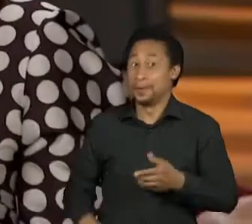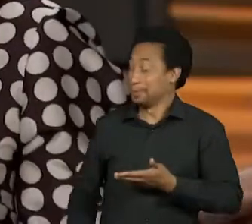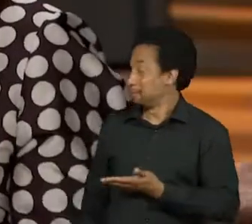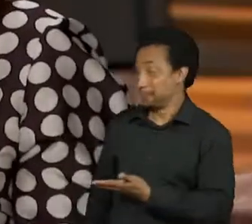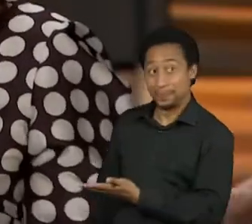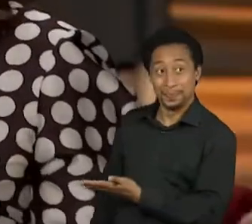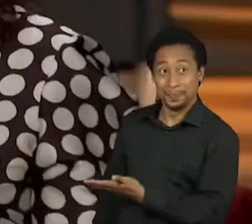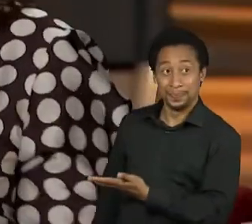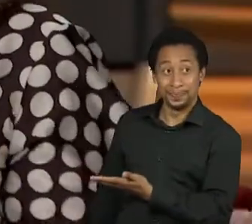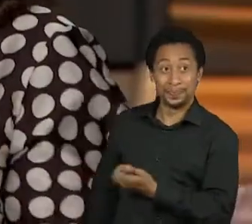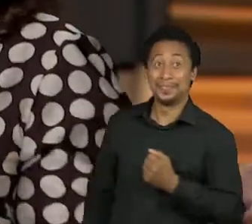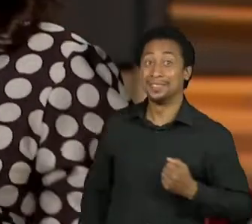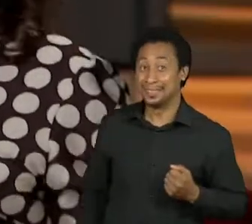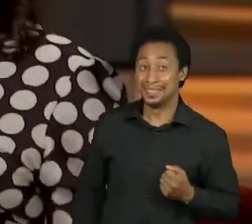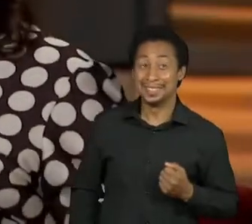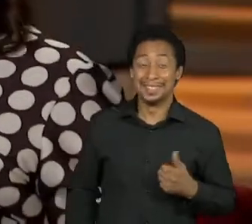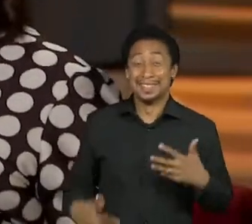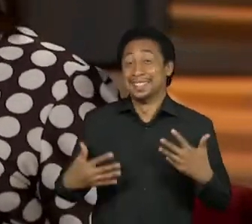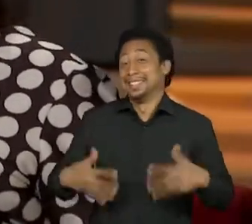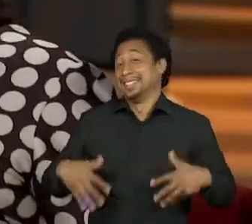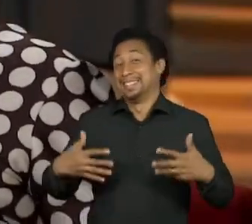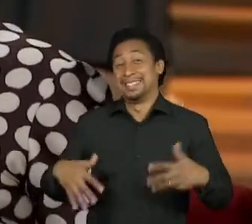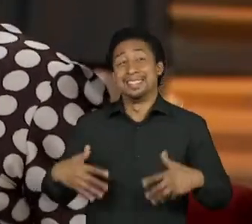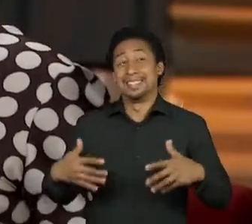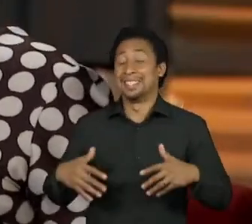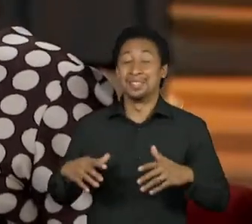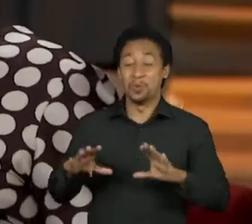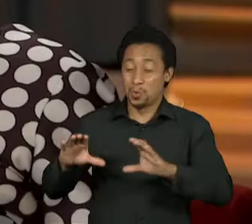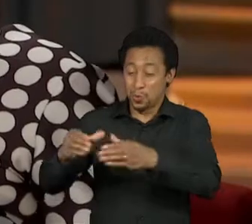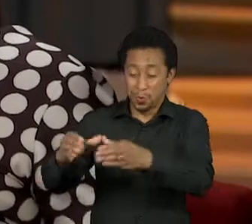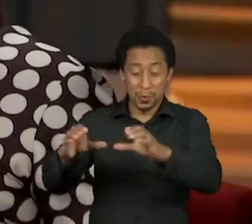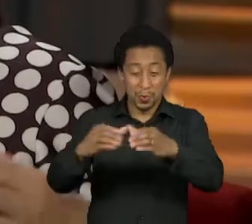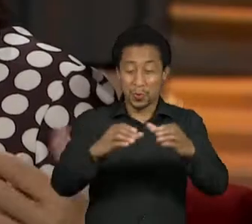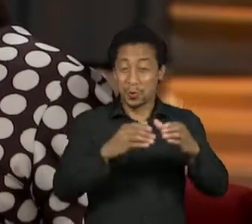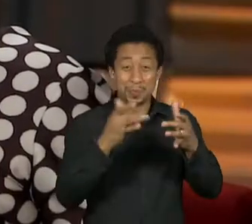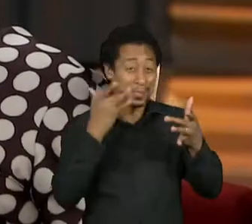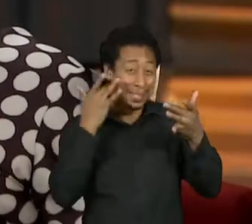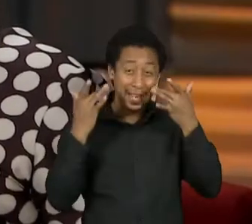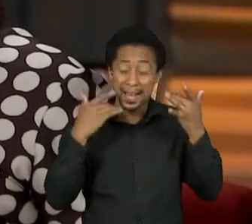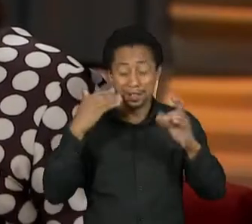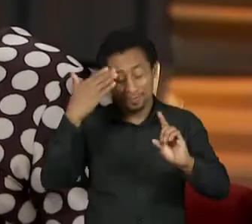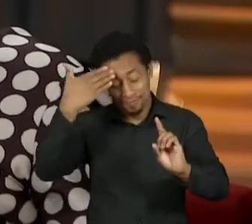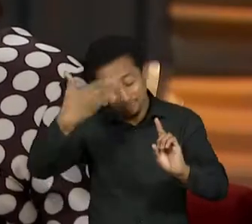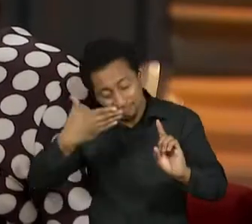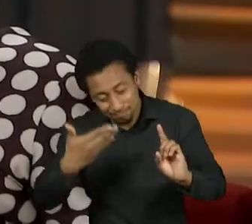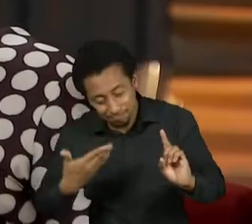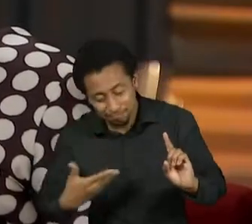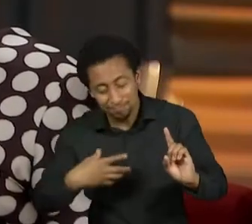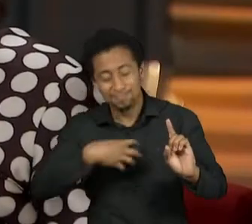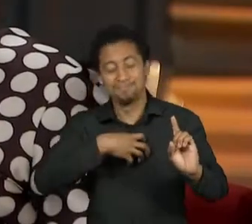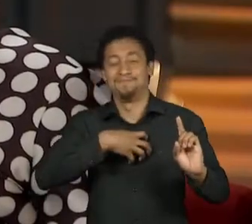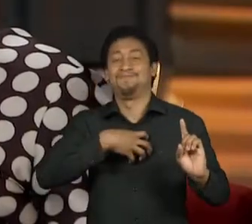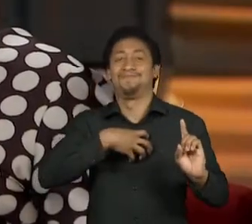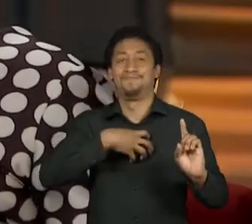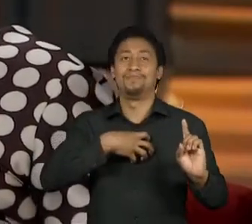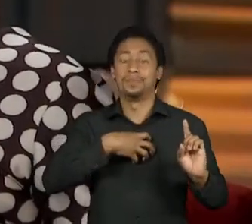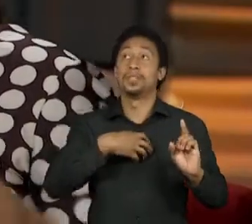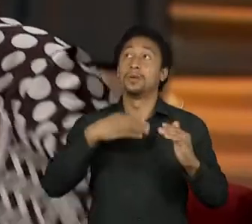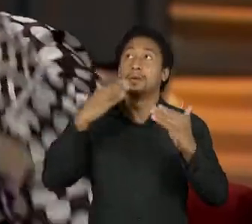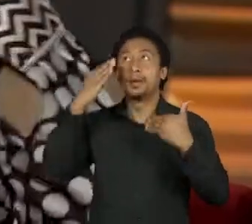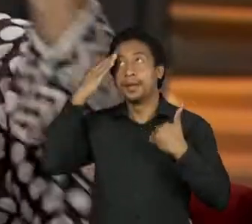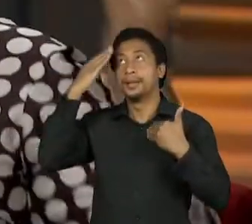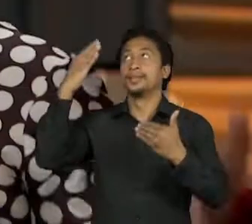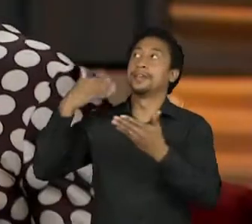grande coca-cola Laerte Morrone Cacilda lanuza eu reverencio demais eu sou completamente